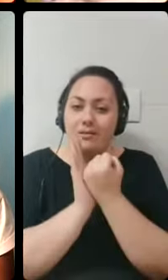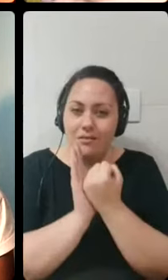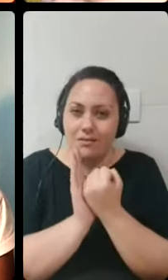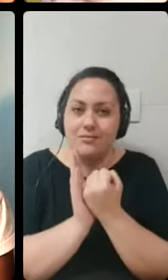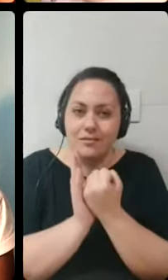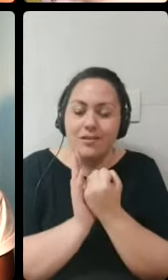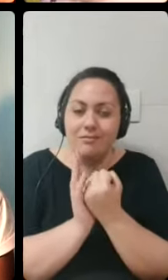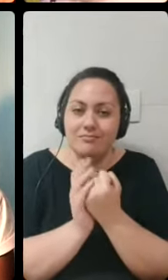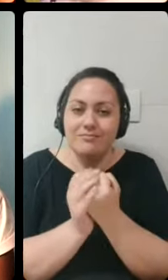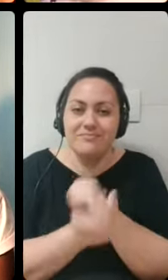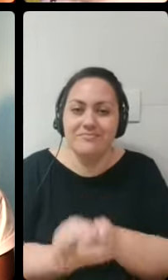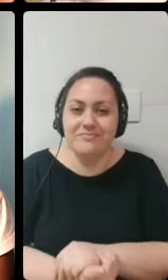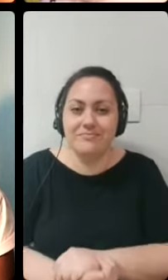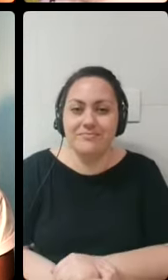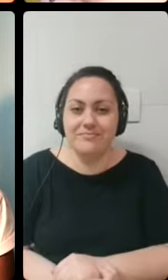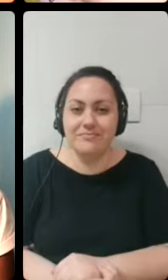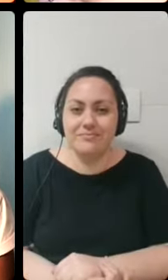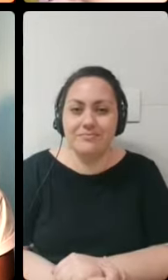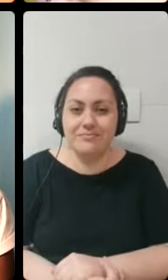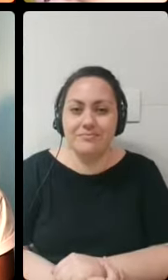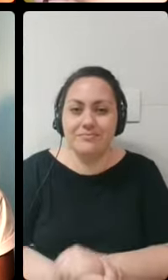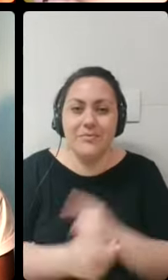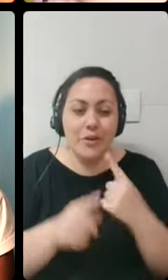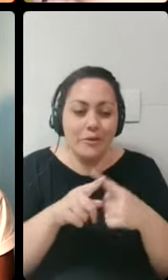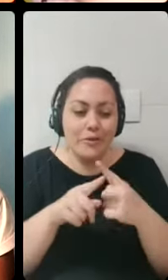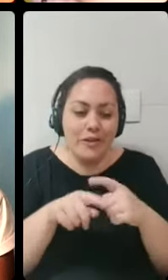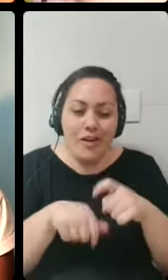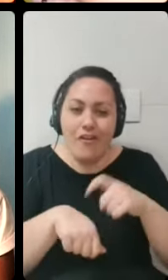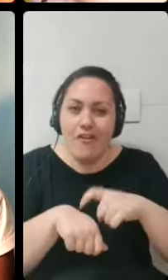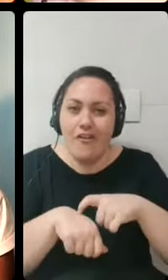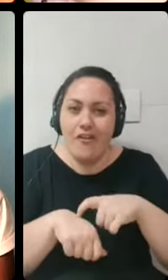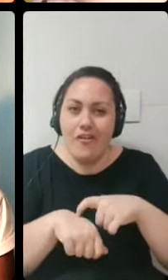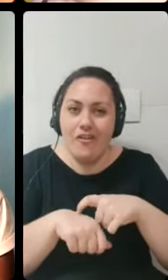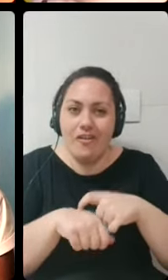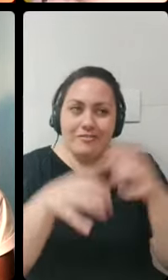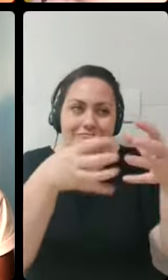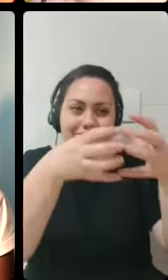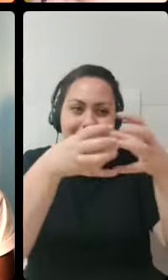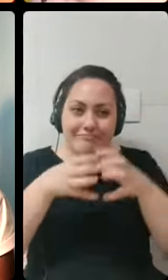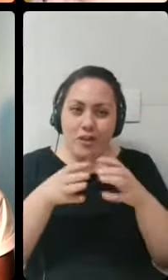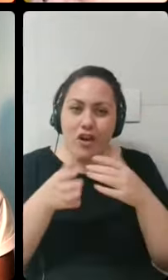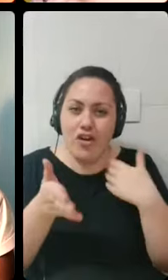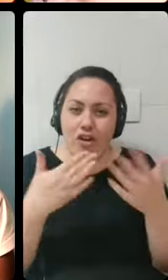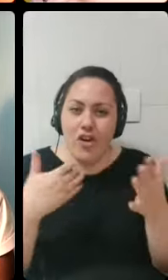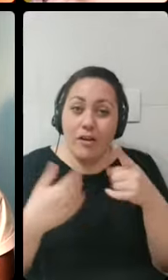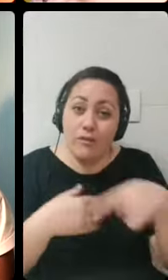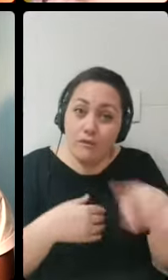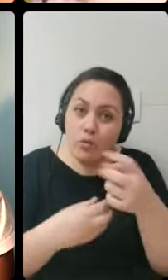Que vocês trouxeram quando a gente conversou no pós-retorno de vocês, assim.